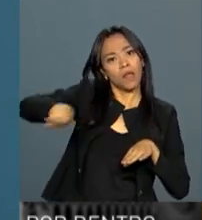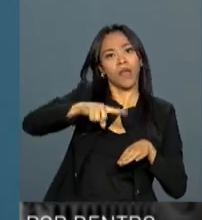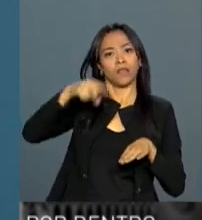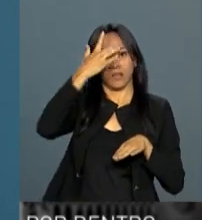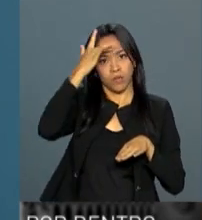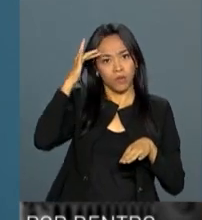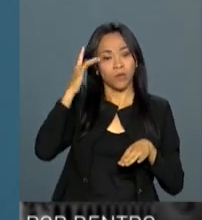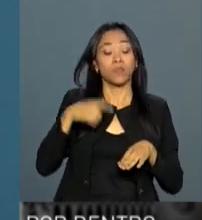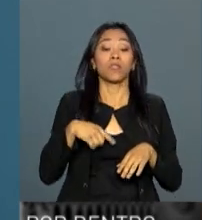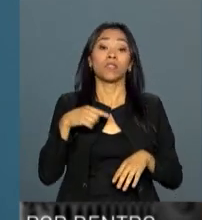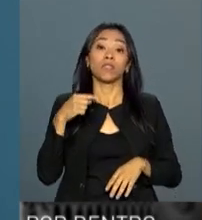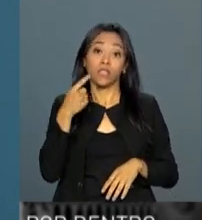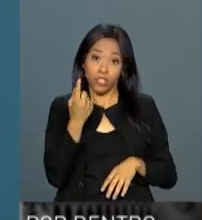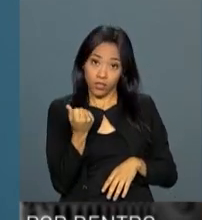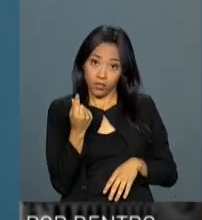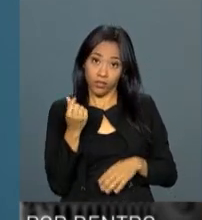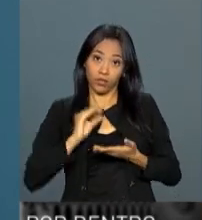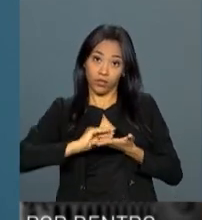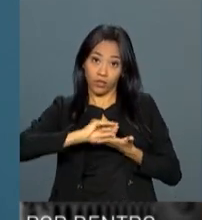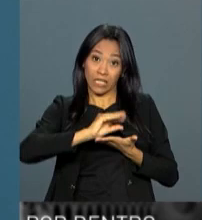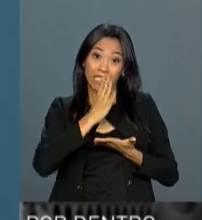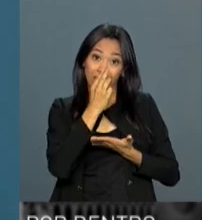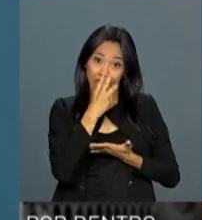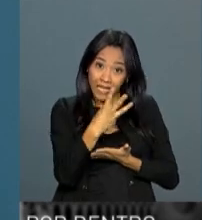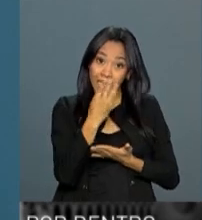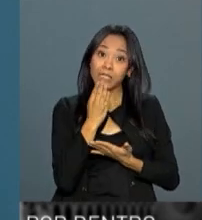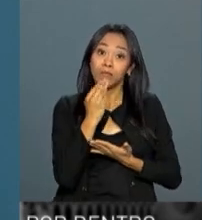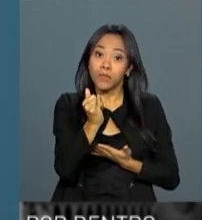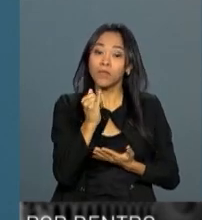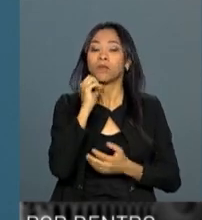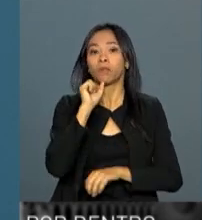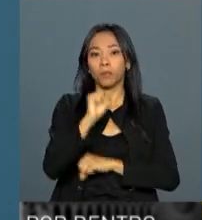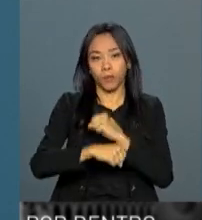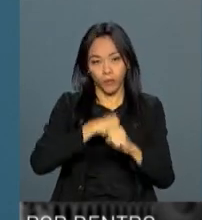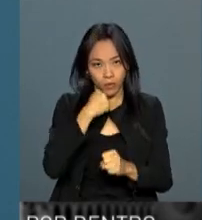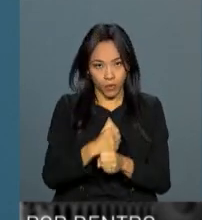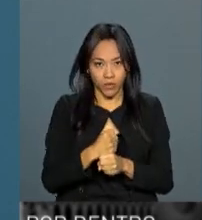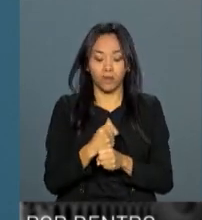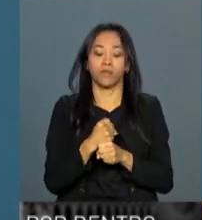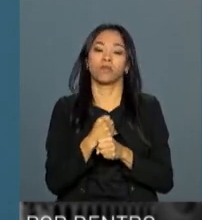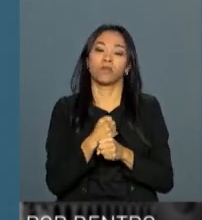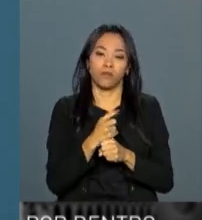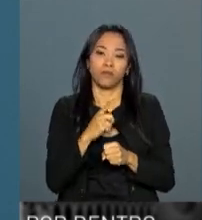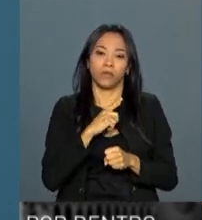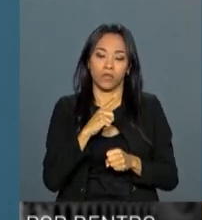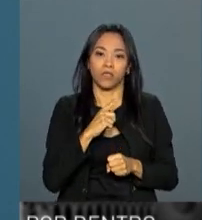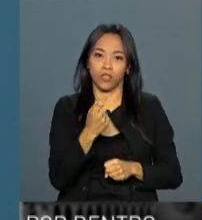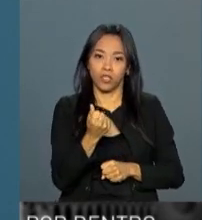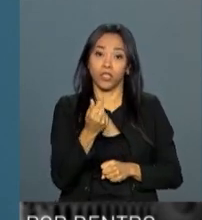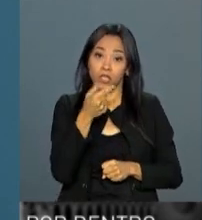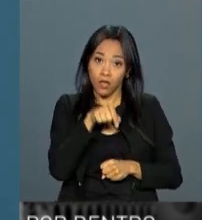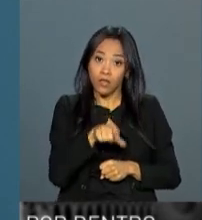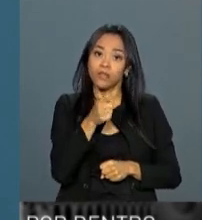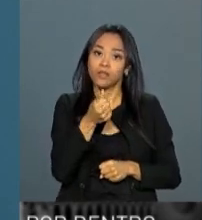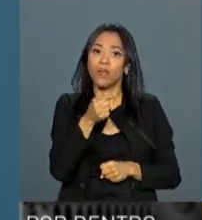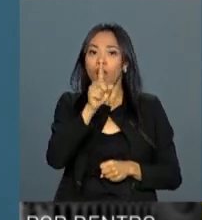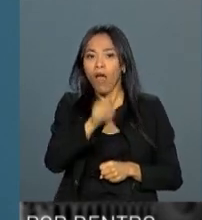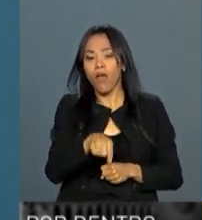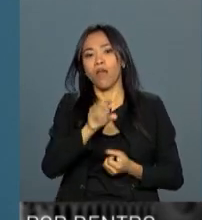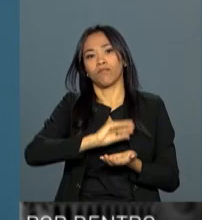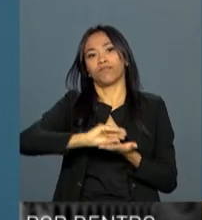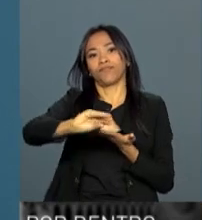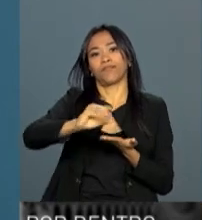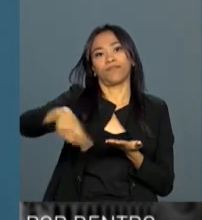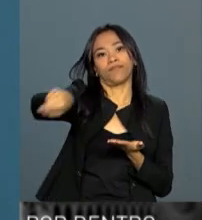esse recurso nós vamos ter de 3 bilhões por ano para micro crédito vai ser direcionado para o público